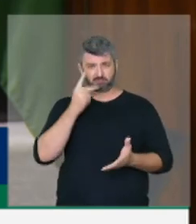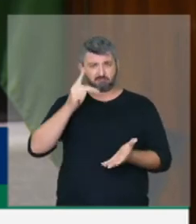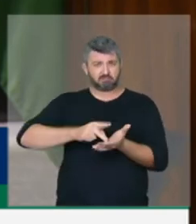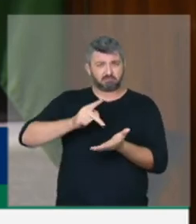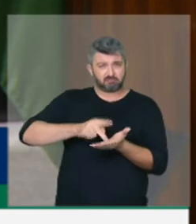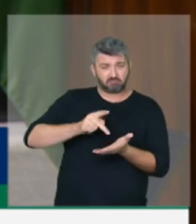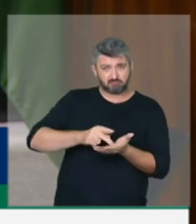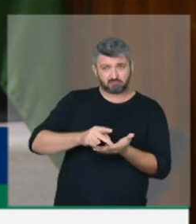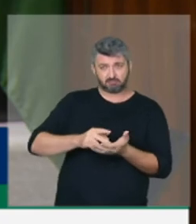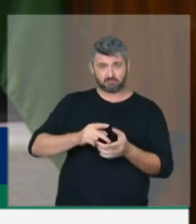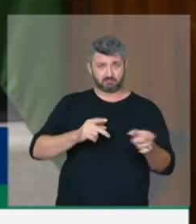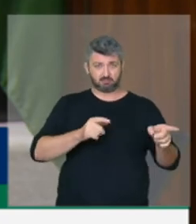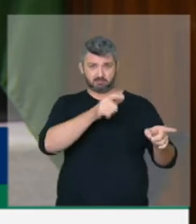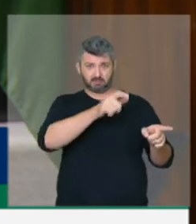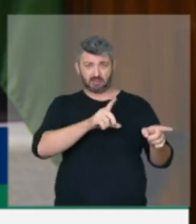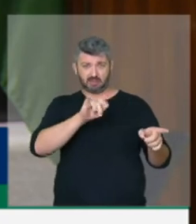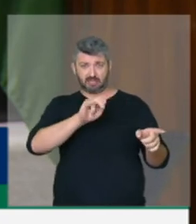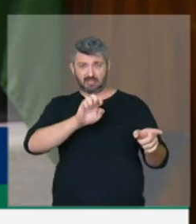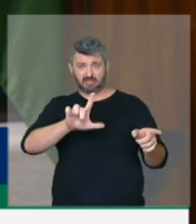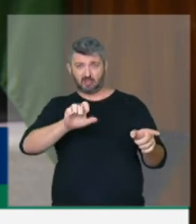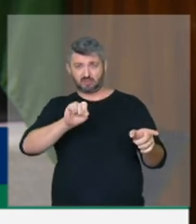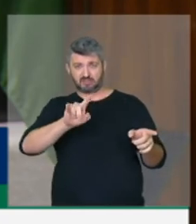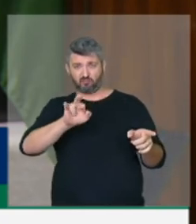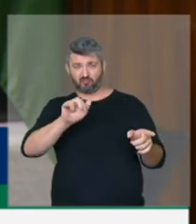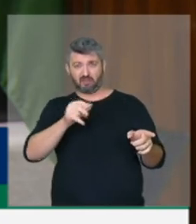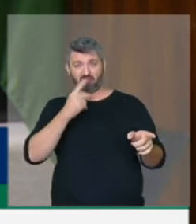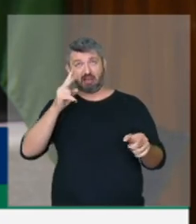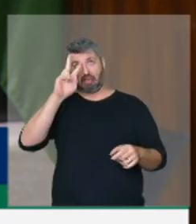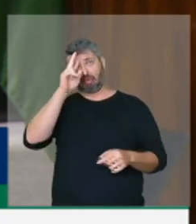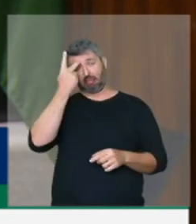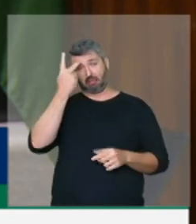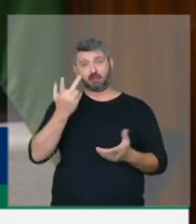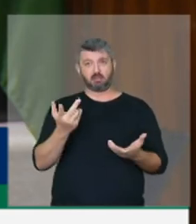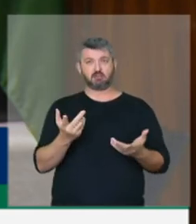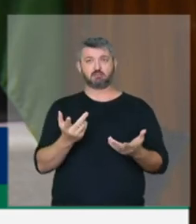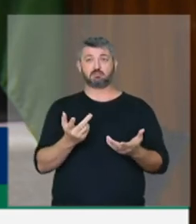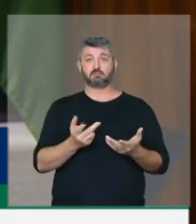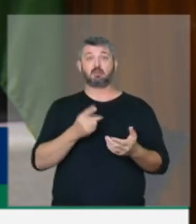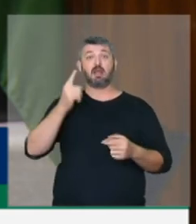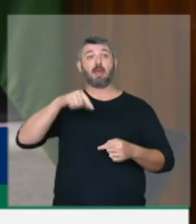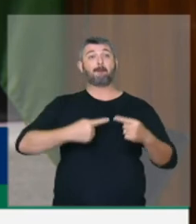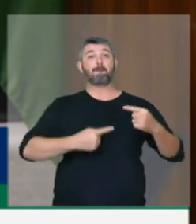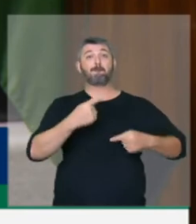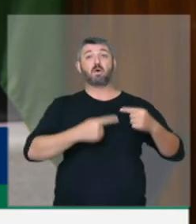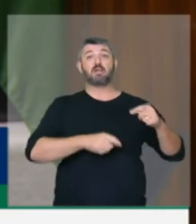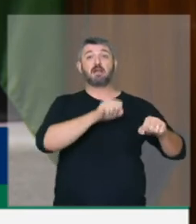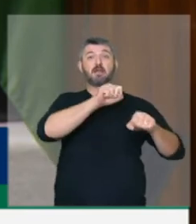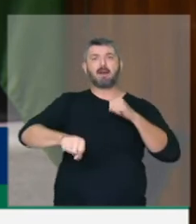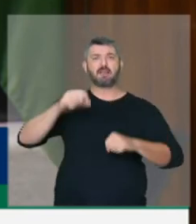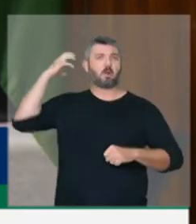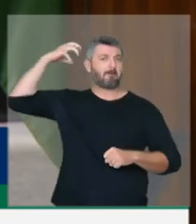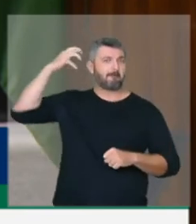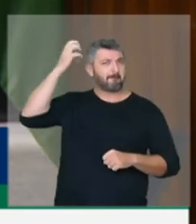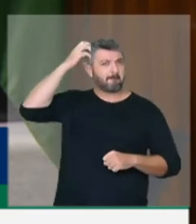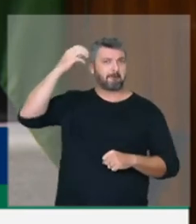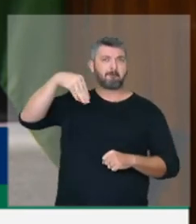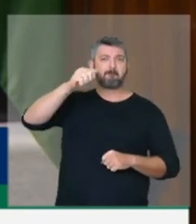Sinceramente, o que o senhor Daniel chamou de equívoco é a política que matou Marielle